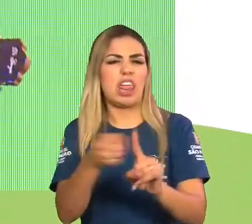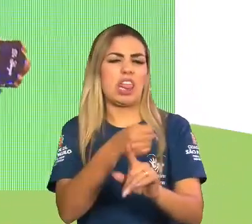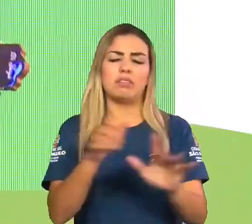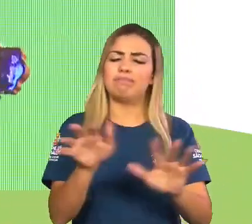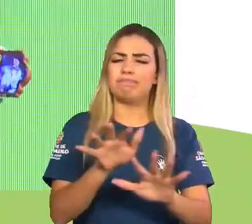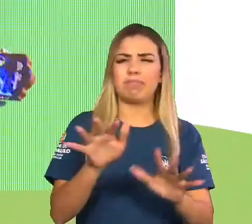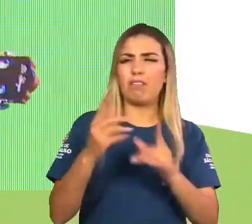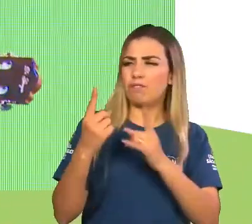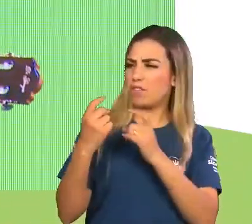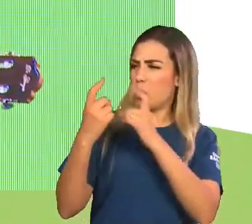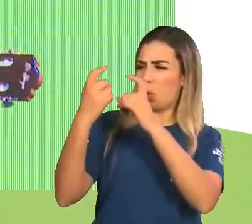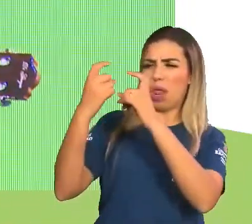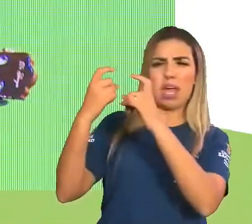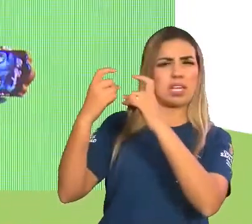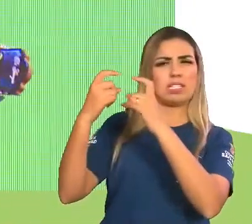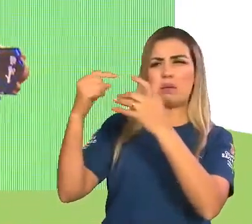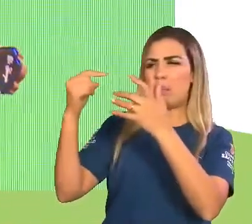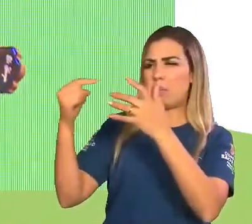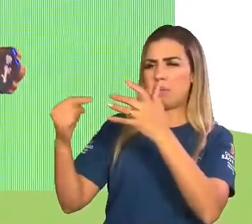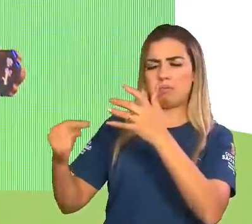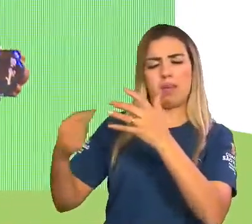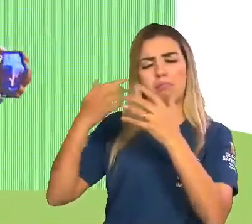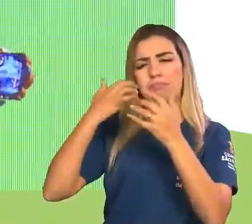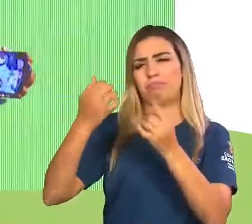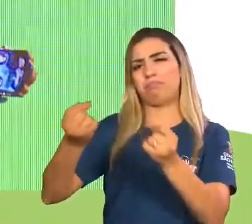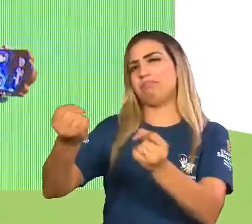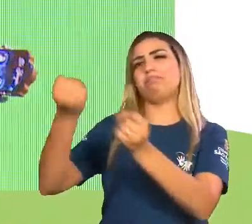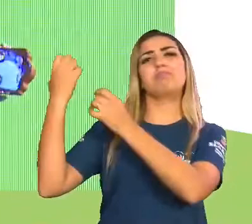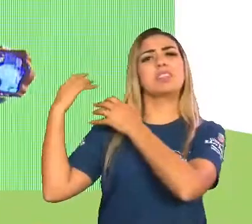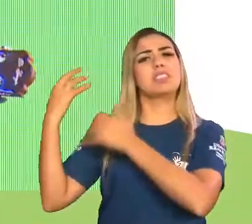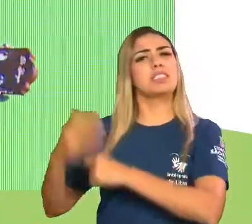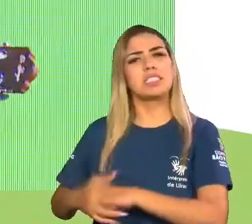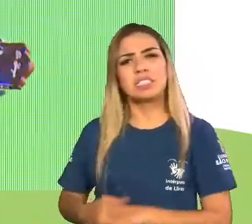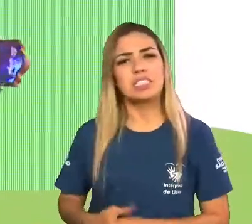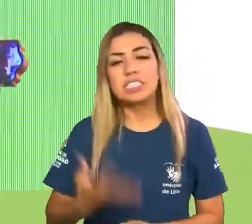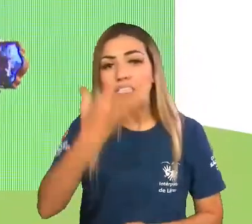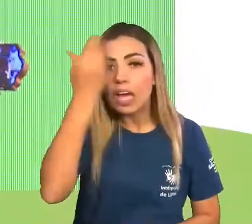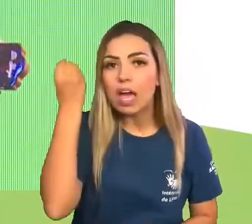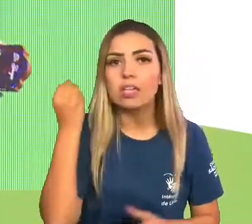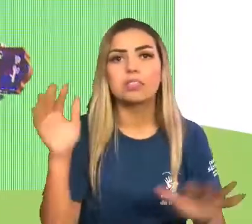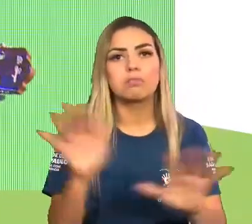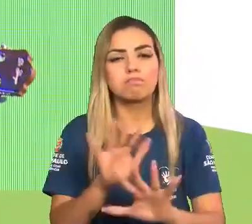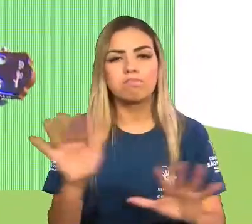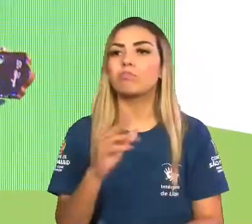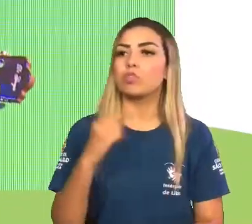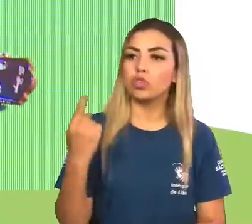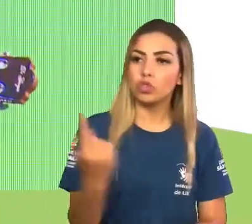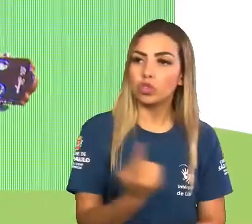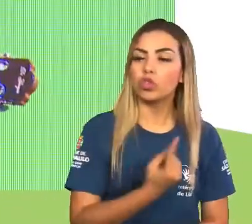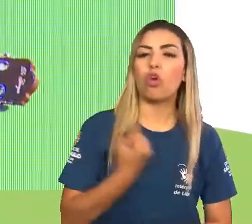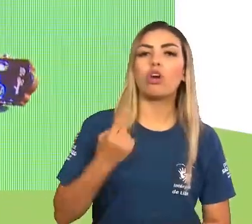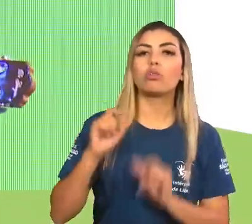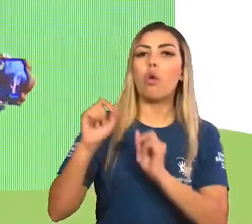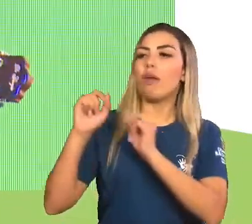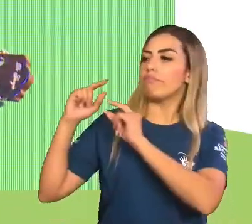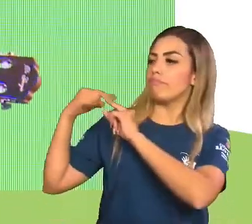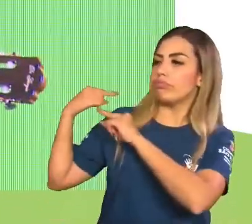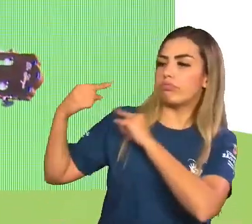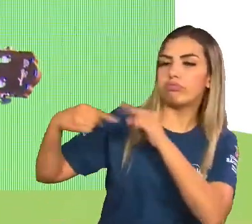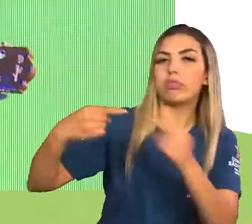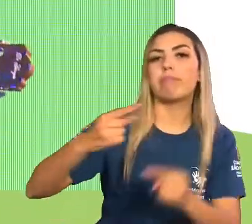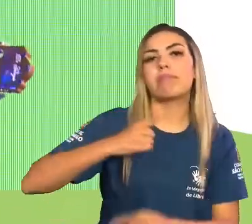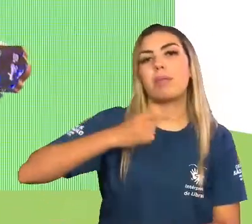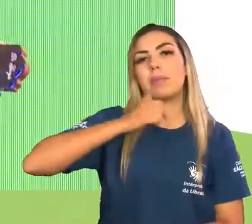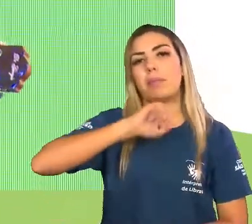violência. Mas não vamos esquecer que todos nós somos advindos de uma mulher. Né? Até o